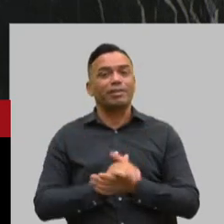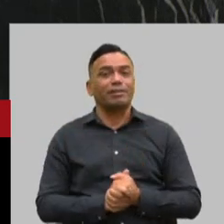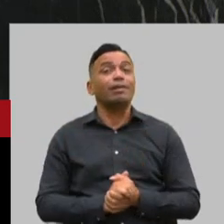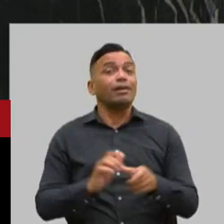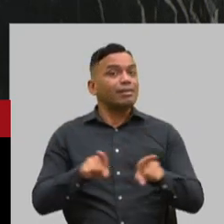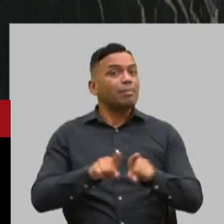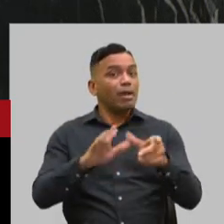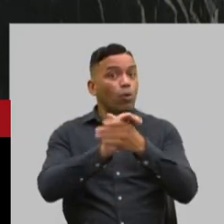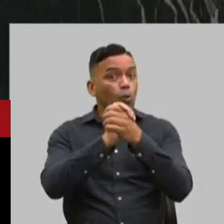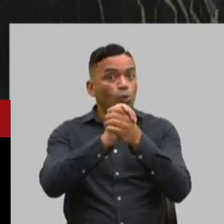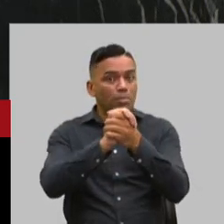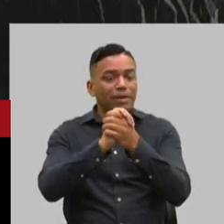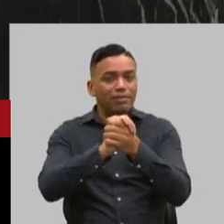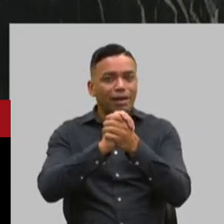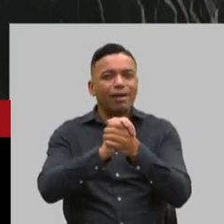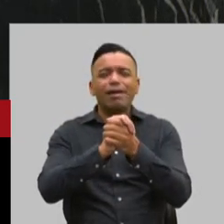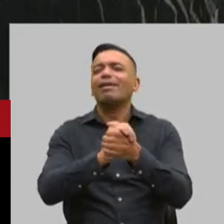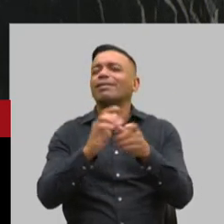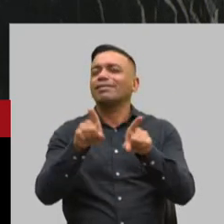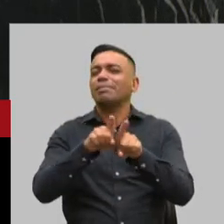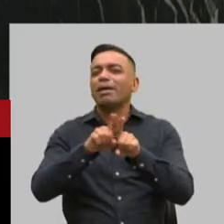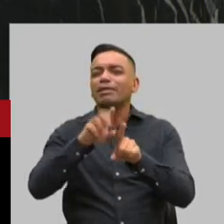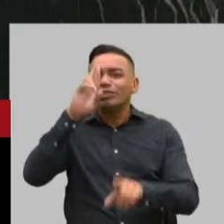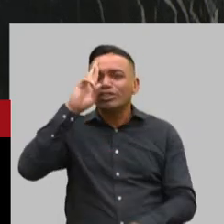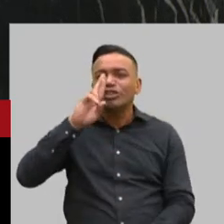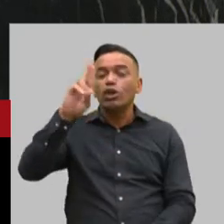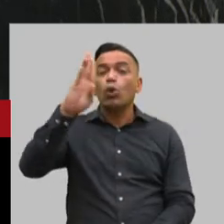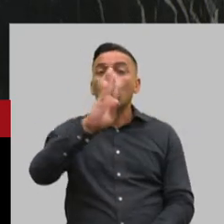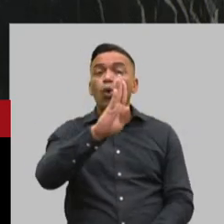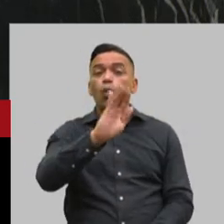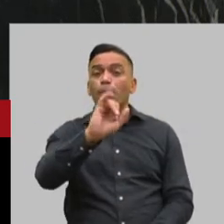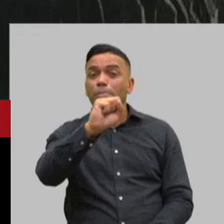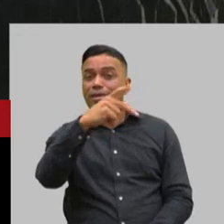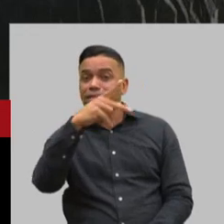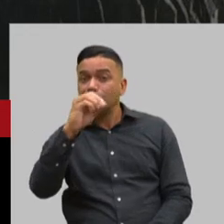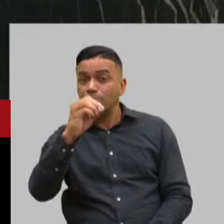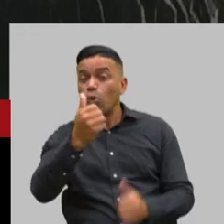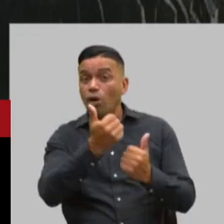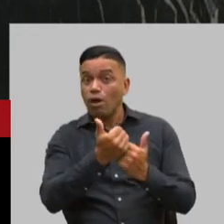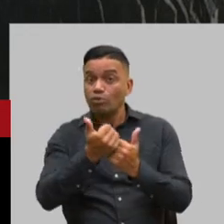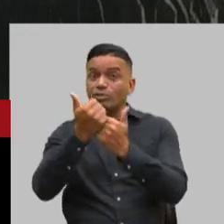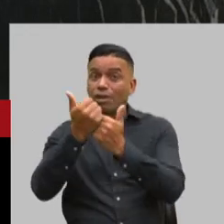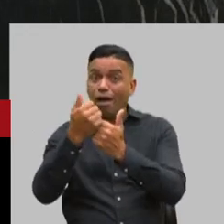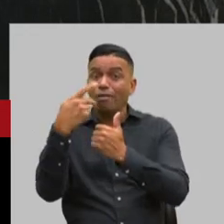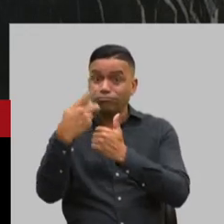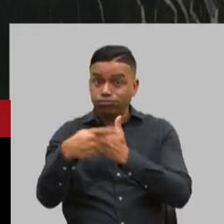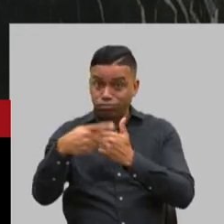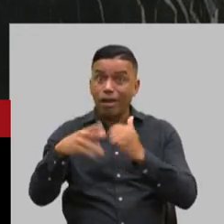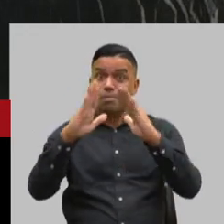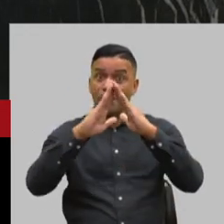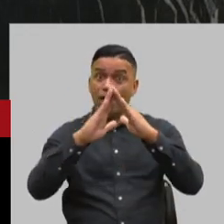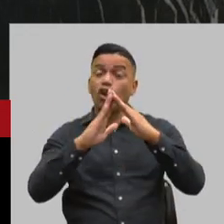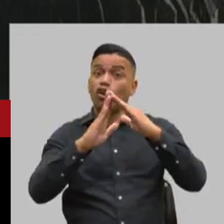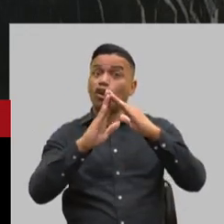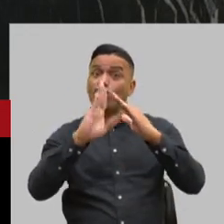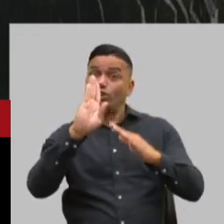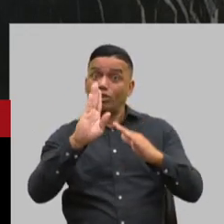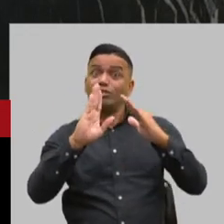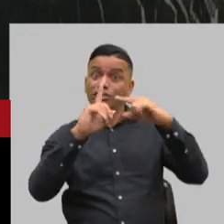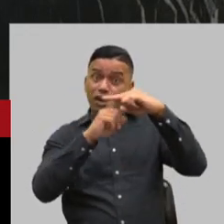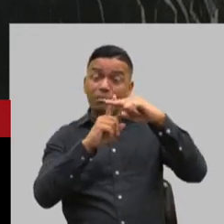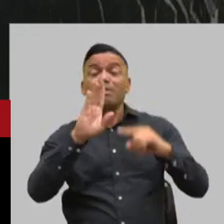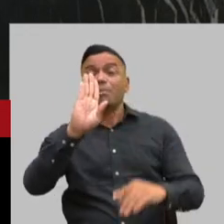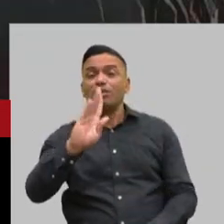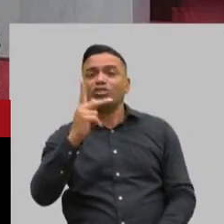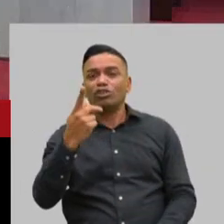o excelentíssimo, reverentíssimo senhor Bispo Auxiliar da Arquidiocese de Belo Horizonte, Dom Joel Maria dos Santos,